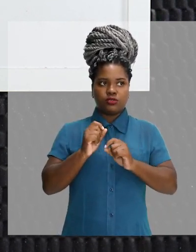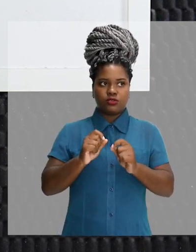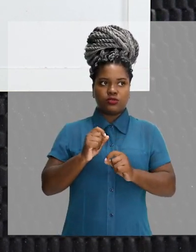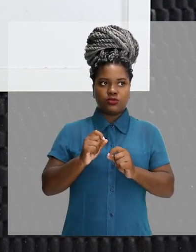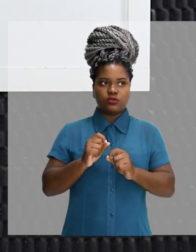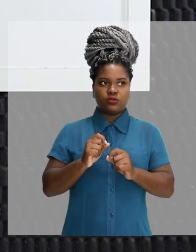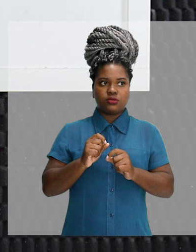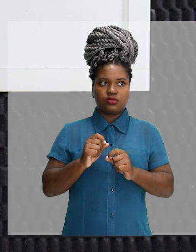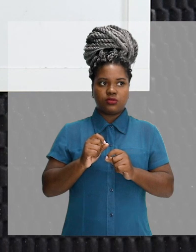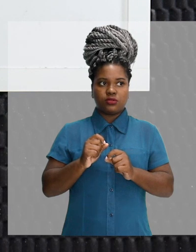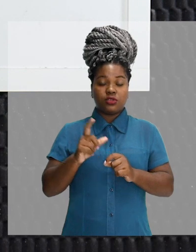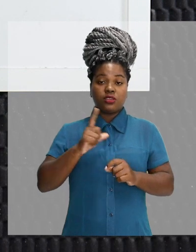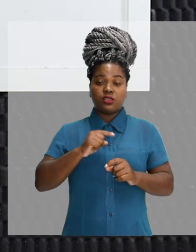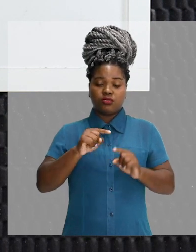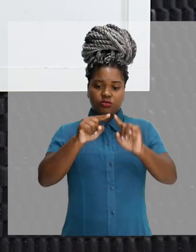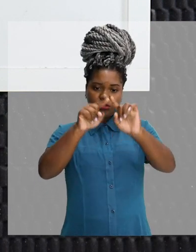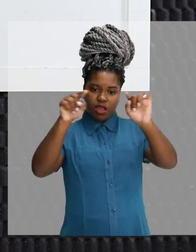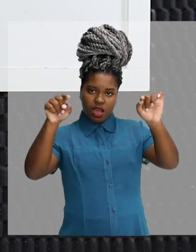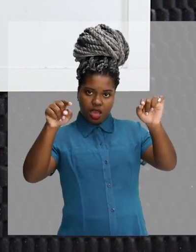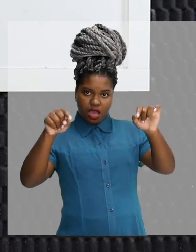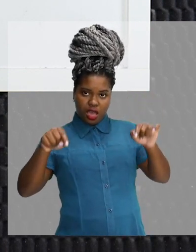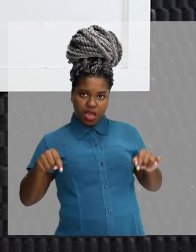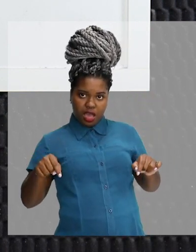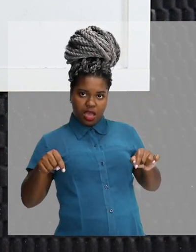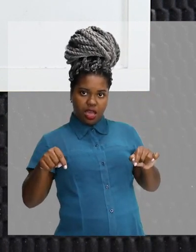vamos calcular a área